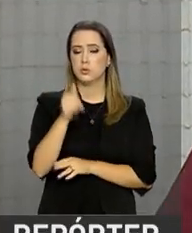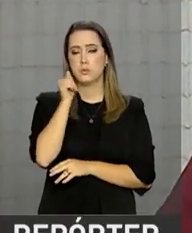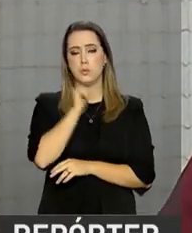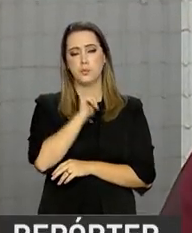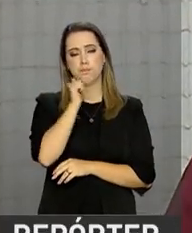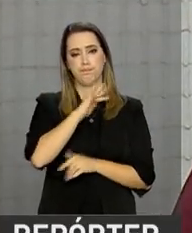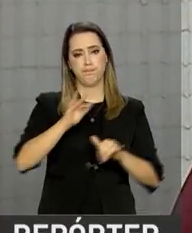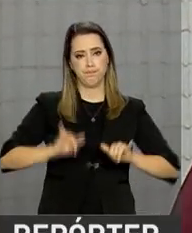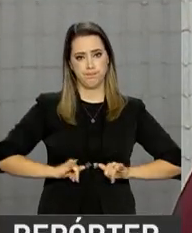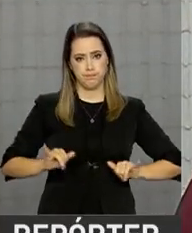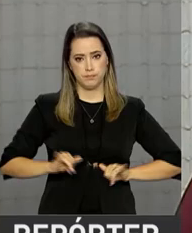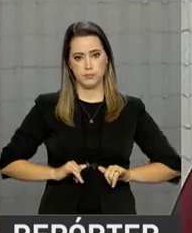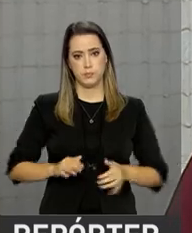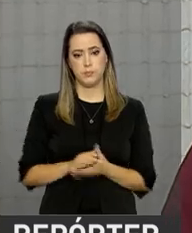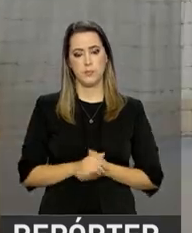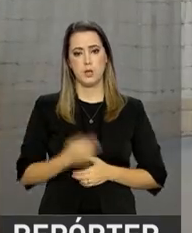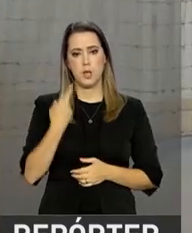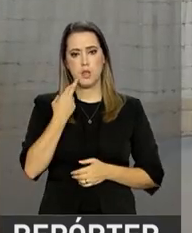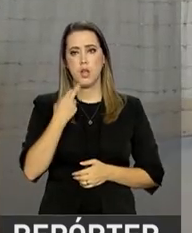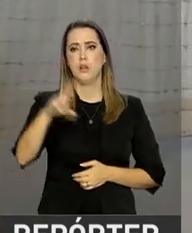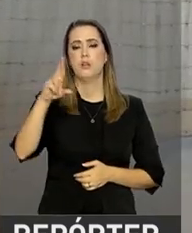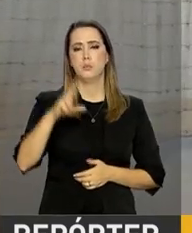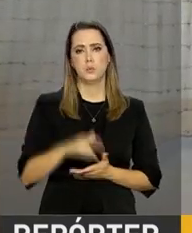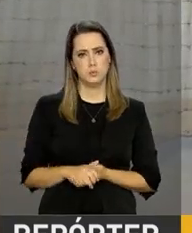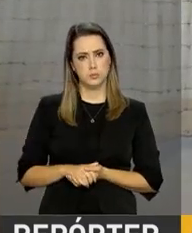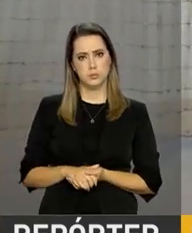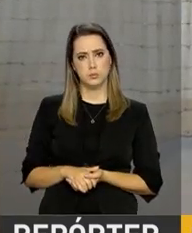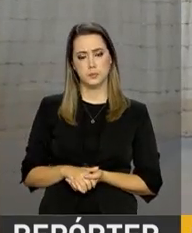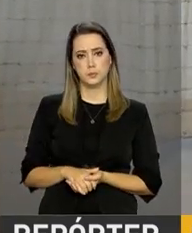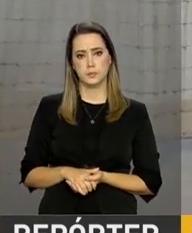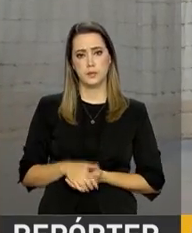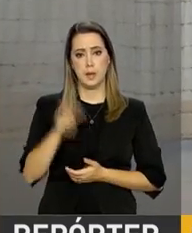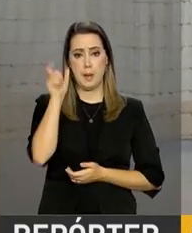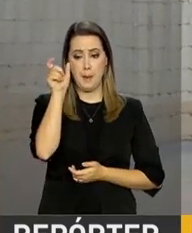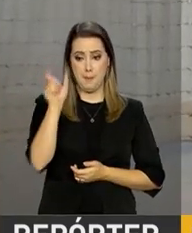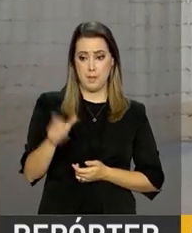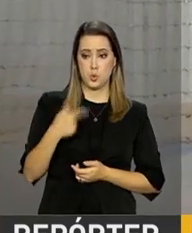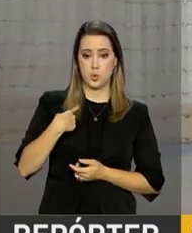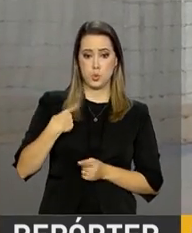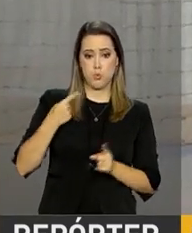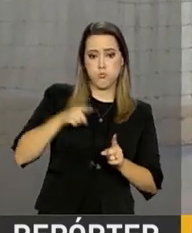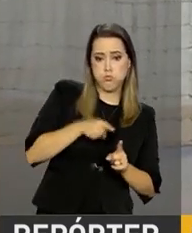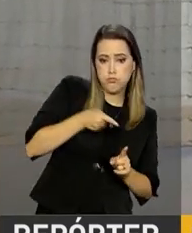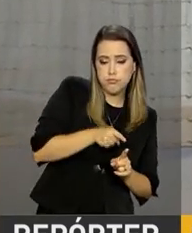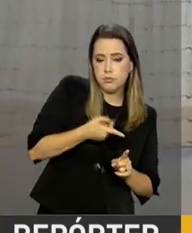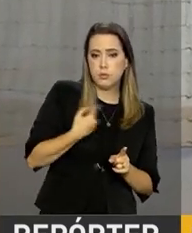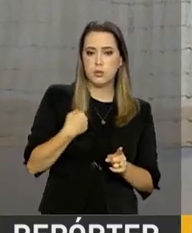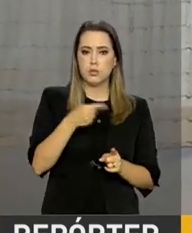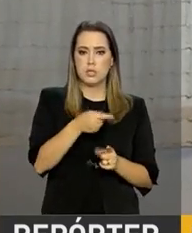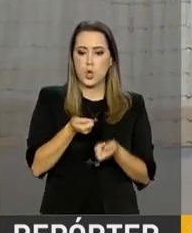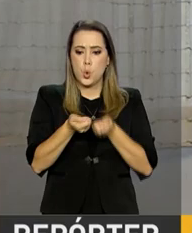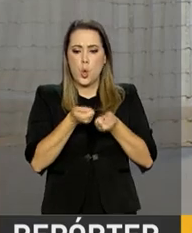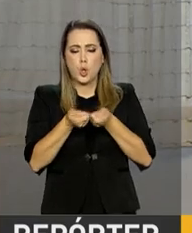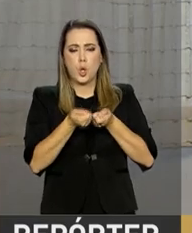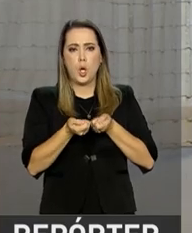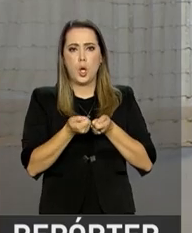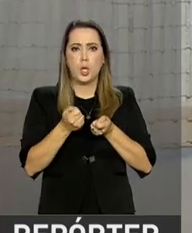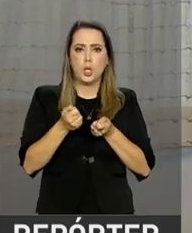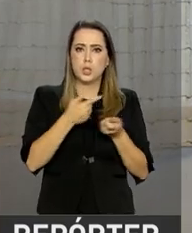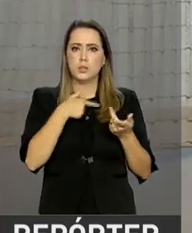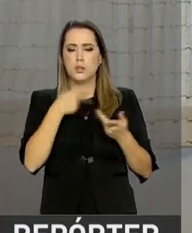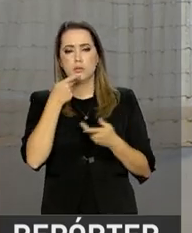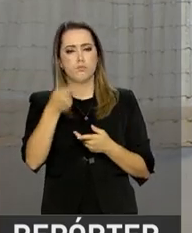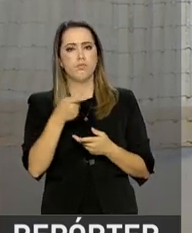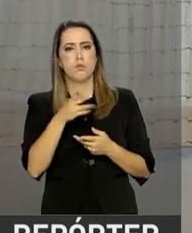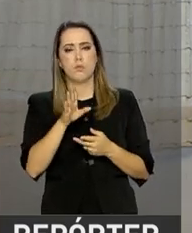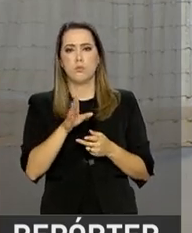sofreram violência: denunciar. A pessoa que faz a violência, ela induz, ela controla, ela manipula para que a pessoa